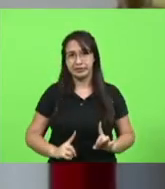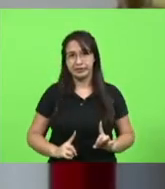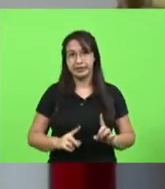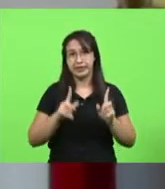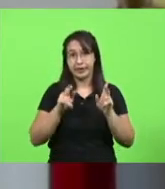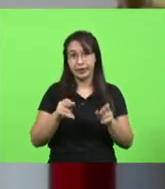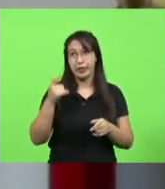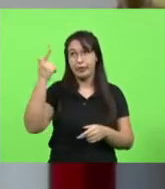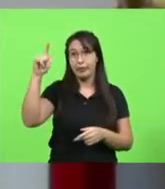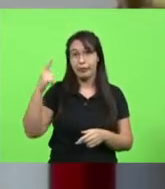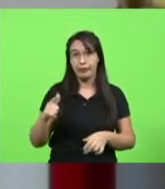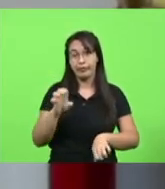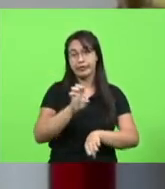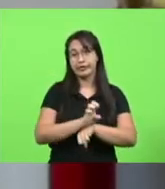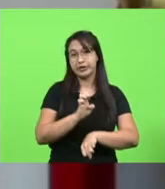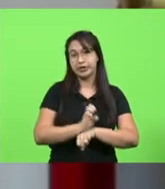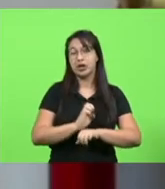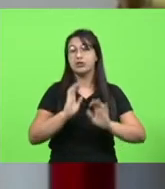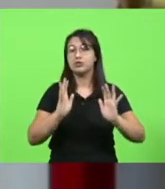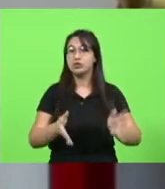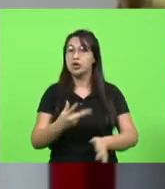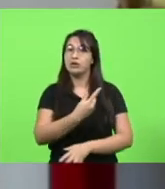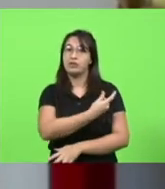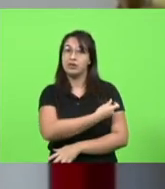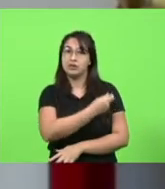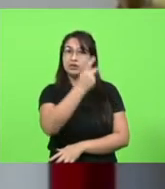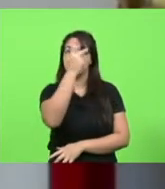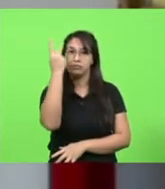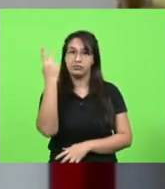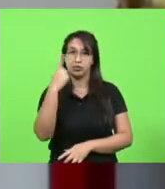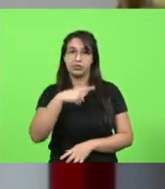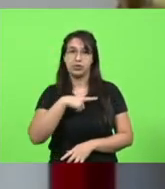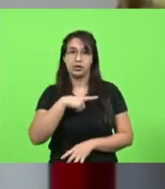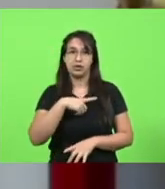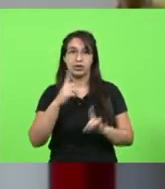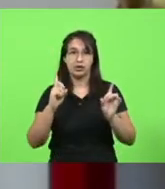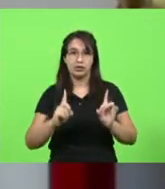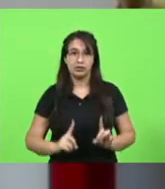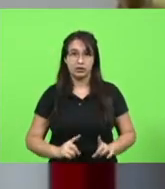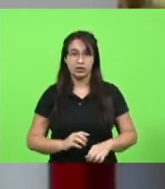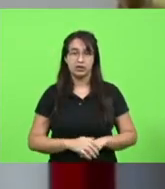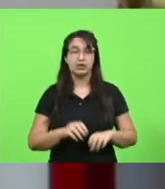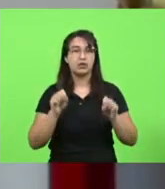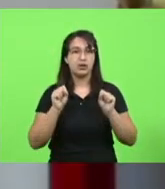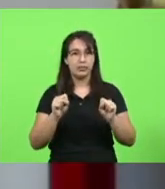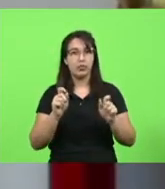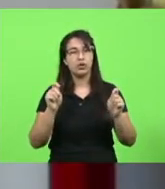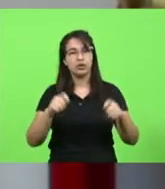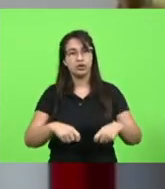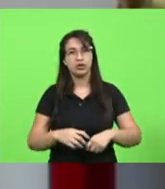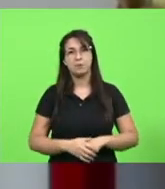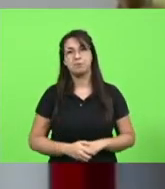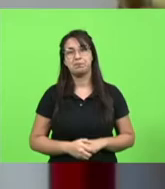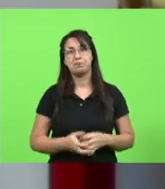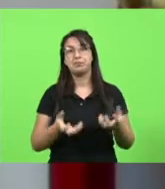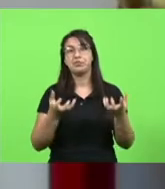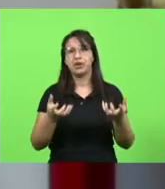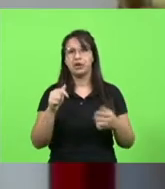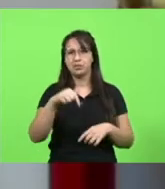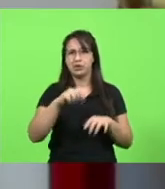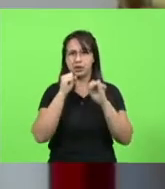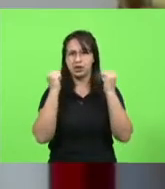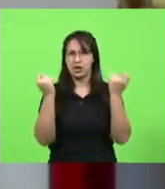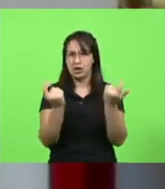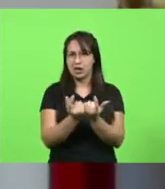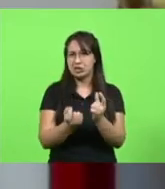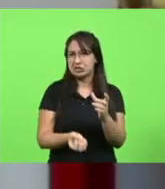estados que já estão vacinando pessoas com deficiência. Tem como fazer isso, tá? A gente espera que a LESC aqui crie, de repente,